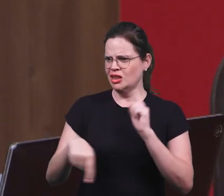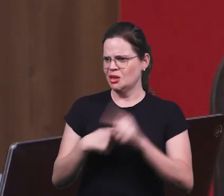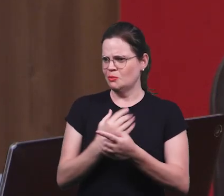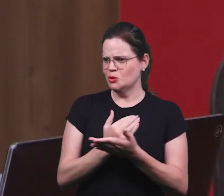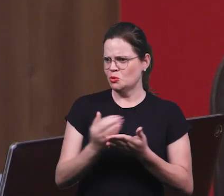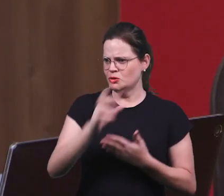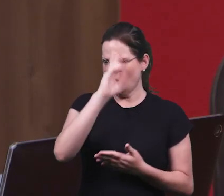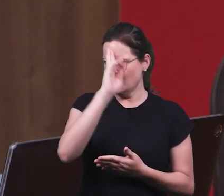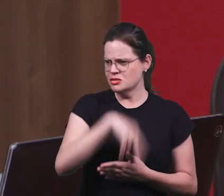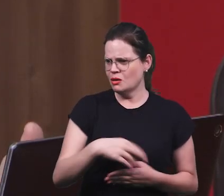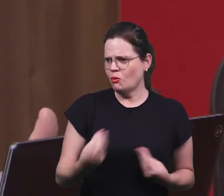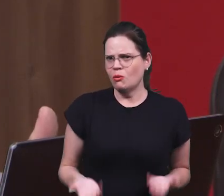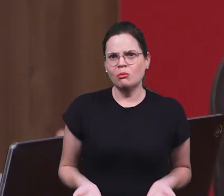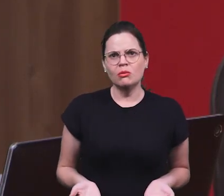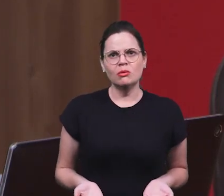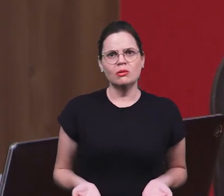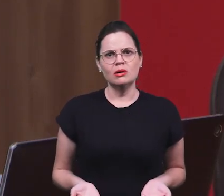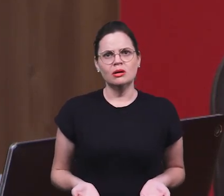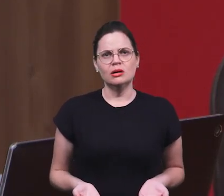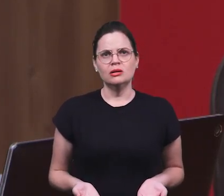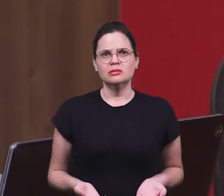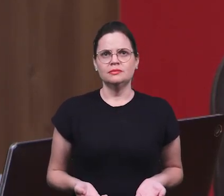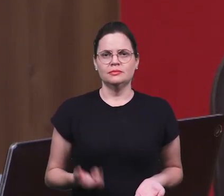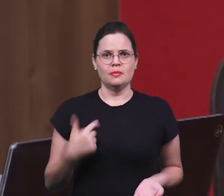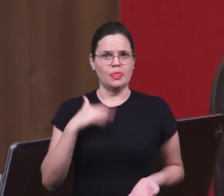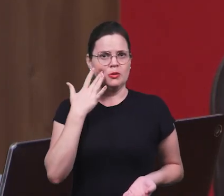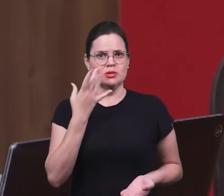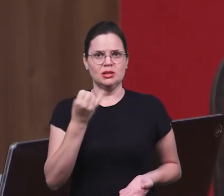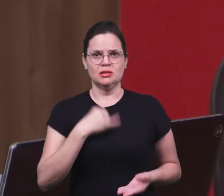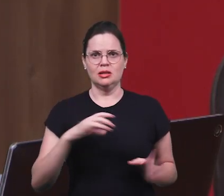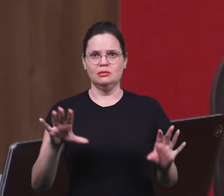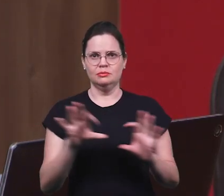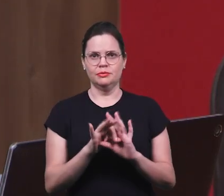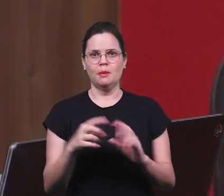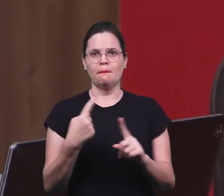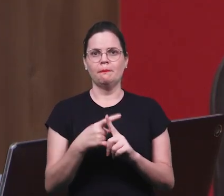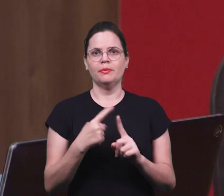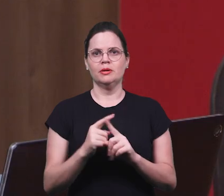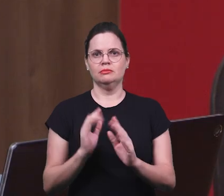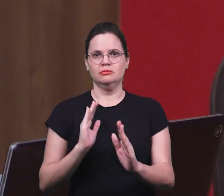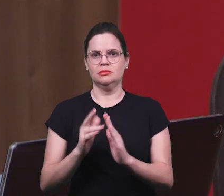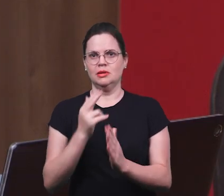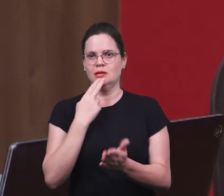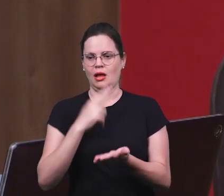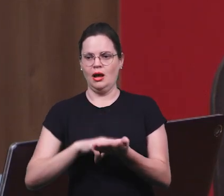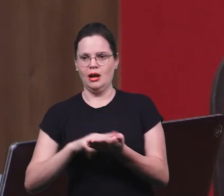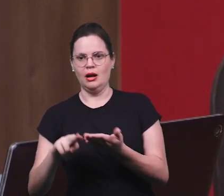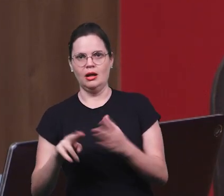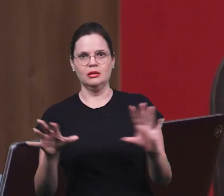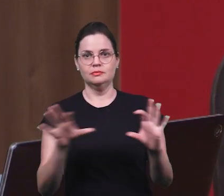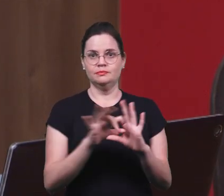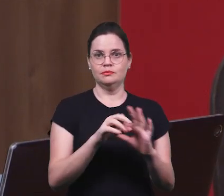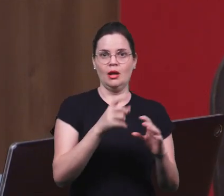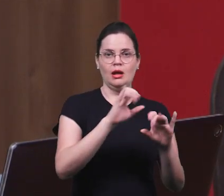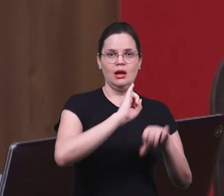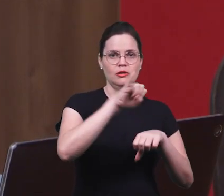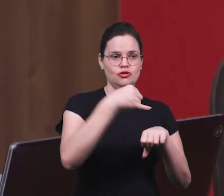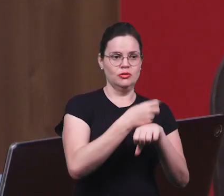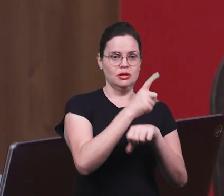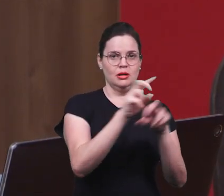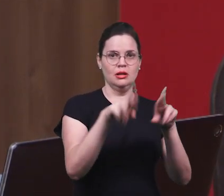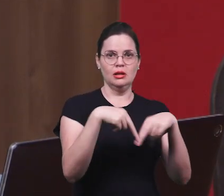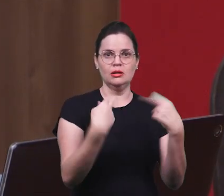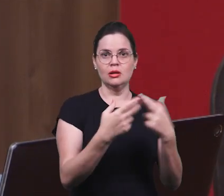correlação histórica aqui. Não sei se é possível fazer entre o tempo da carta e o do concílio, mas ele fala para Pedro, Pedro,